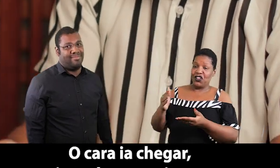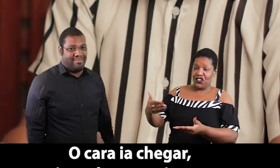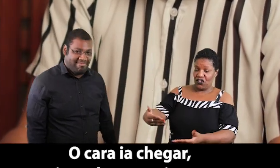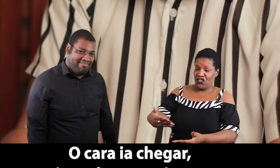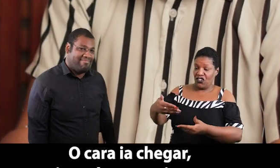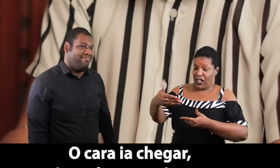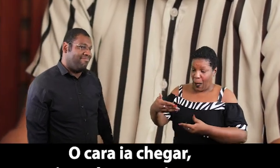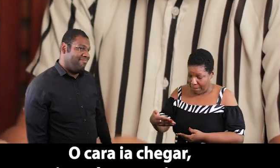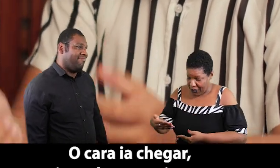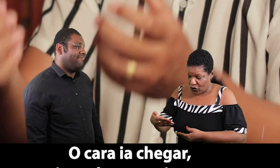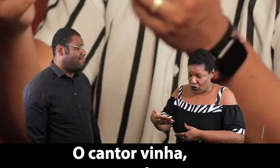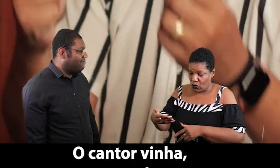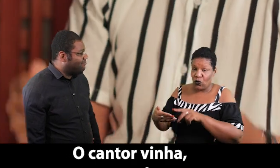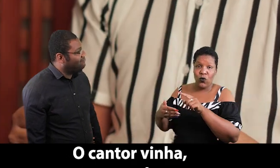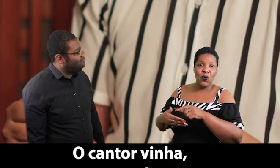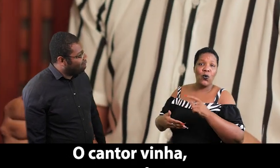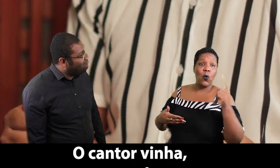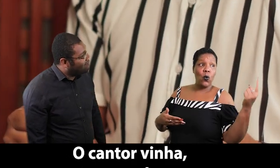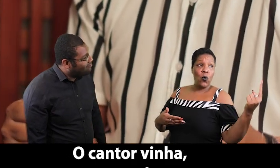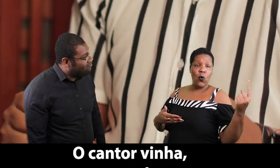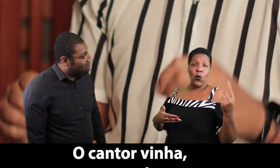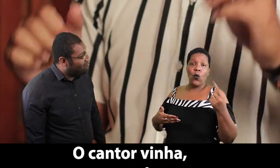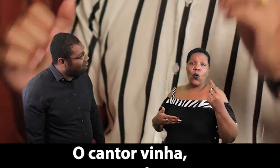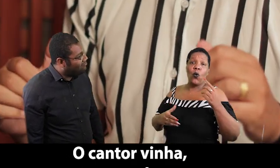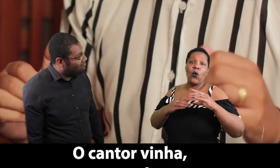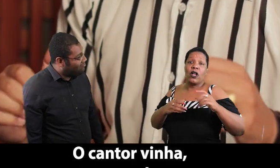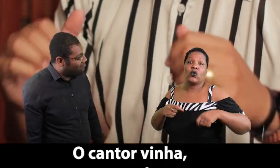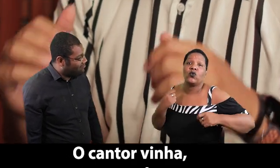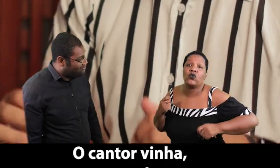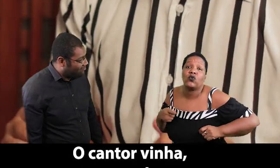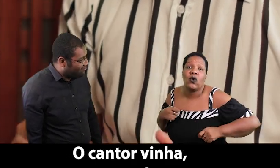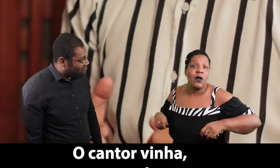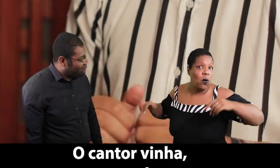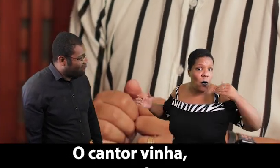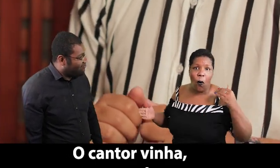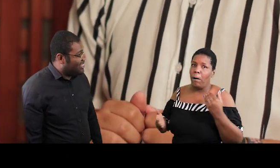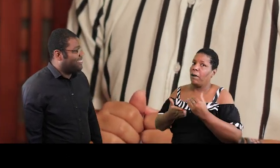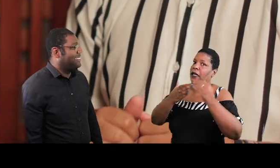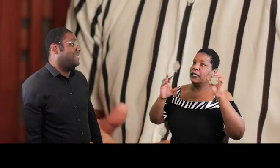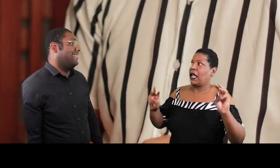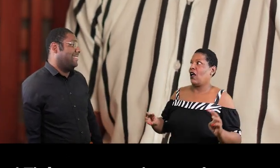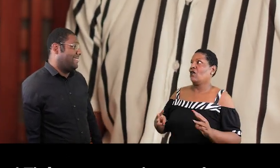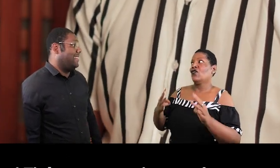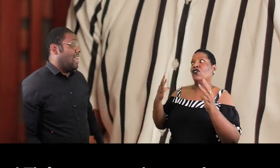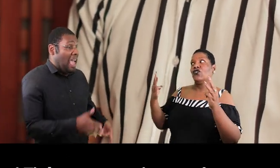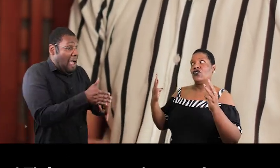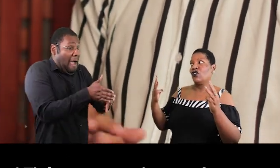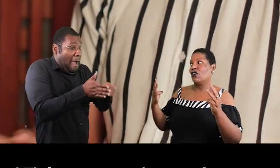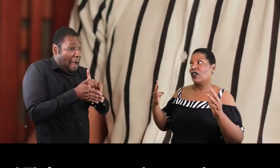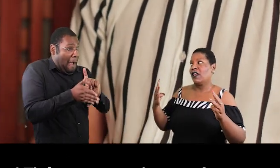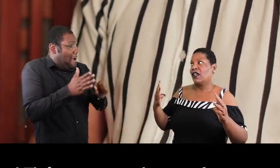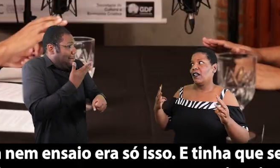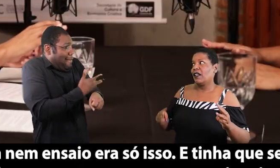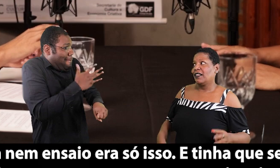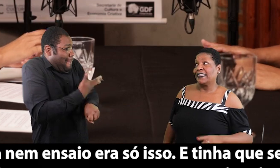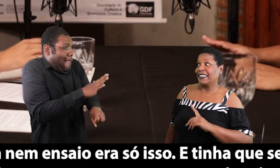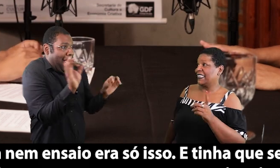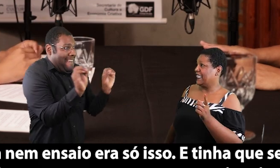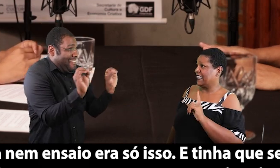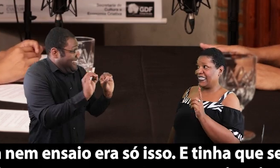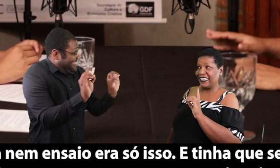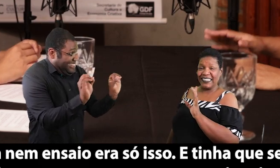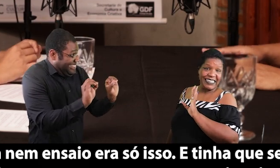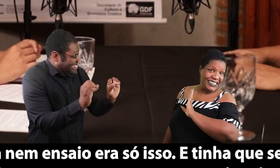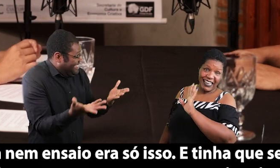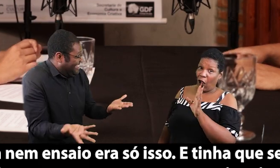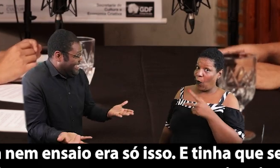te dar a partitura, o cantor vinha, passava o som e o show começava. Tinha E nem ensaio, só a não tinha passagem. ensaio, era só